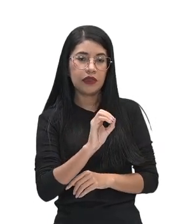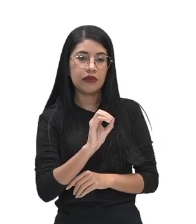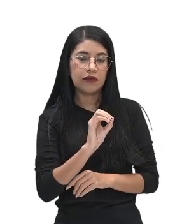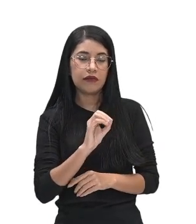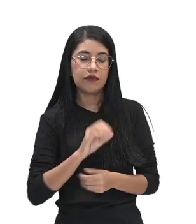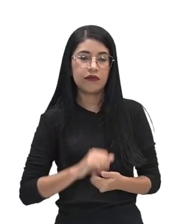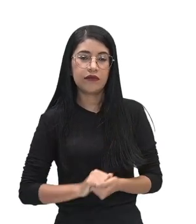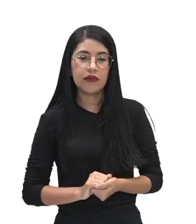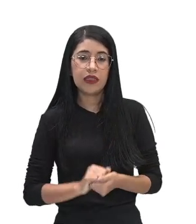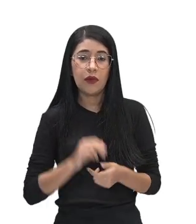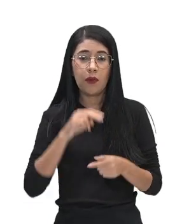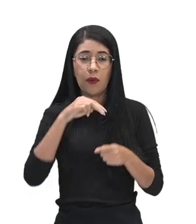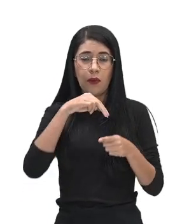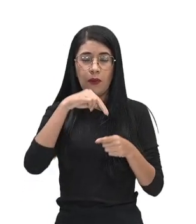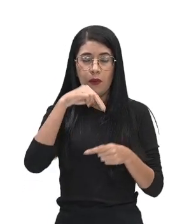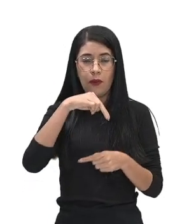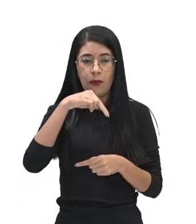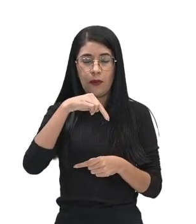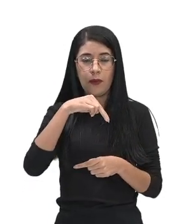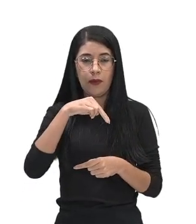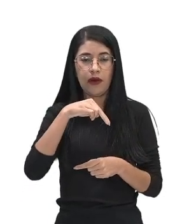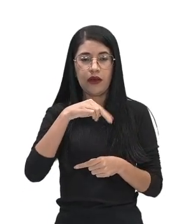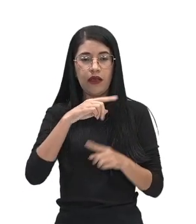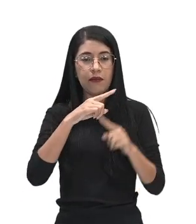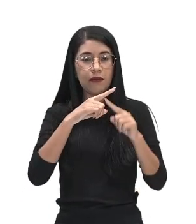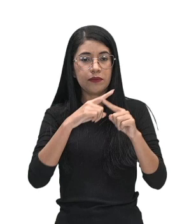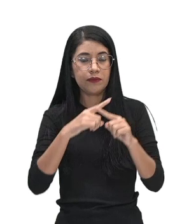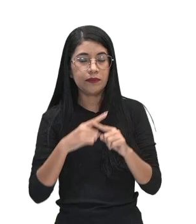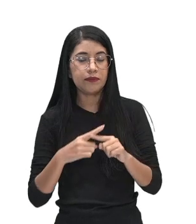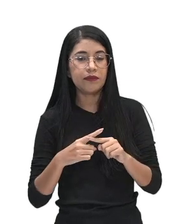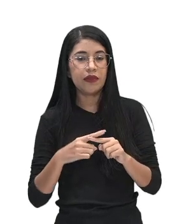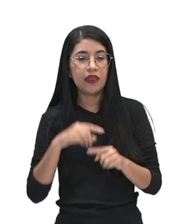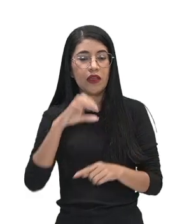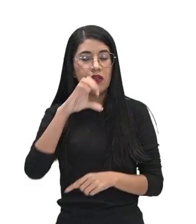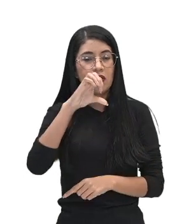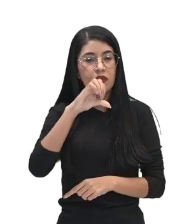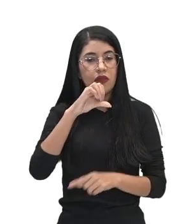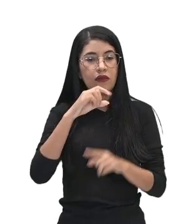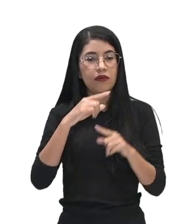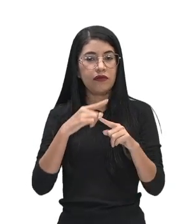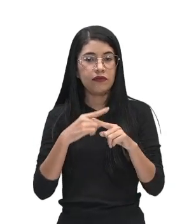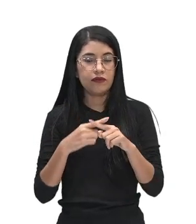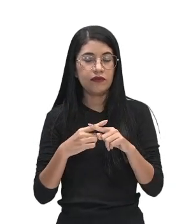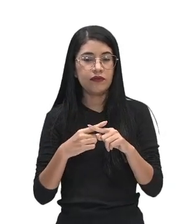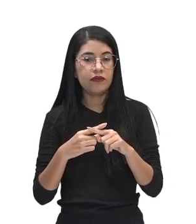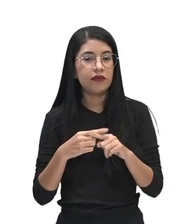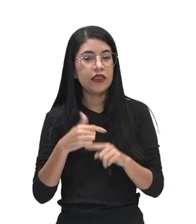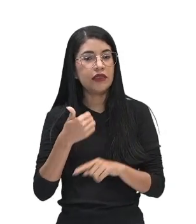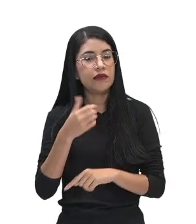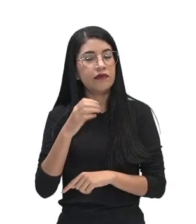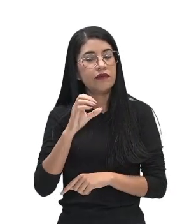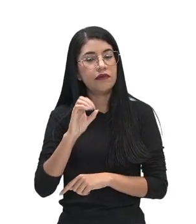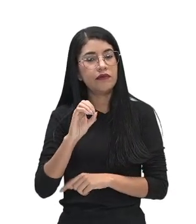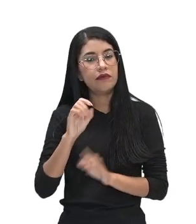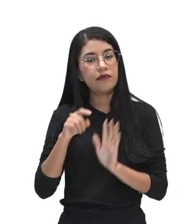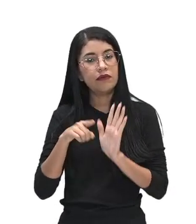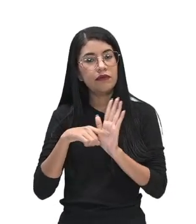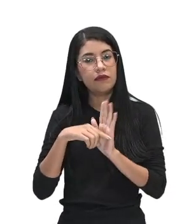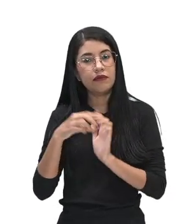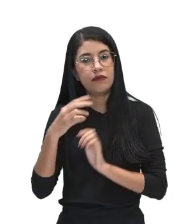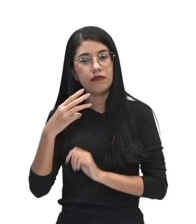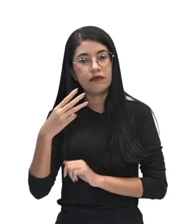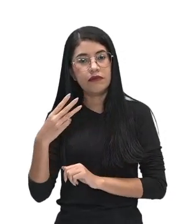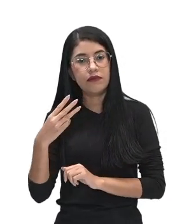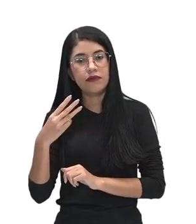O que vai ser o N? Vai ser a multiplicação aqui do 9 vezes 10 a menos